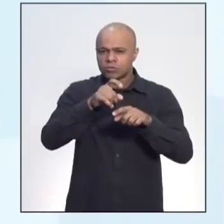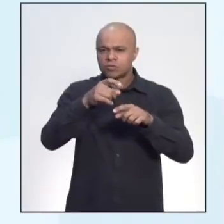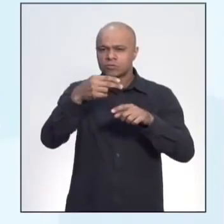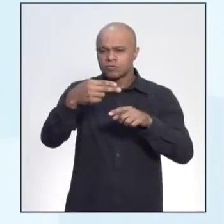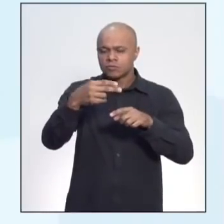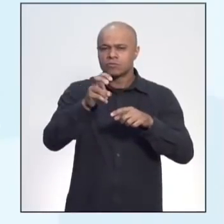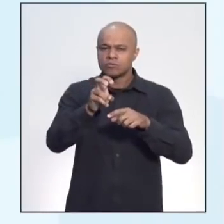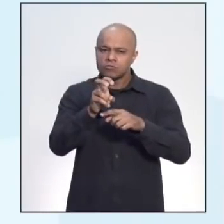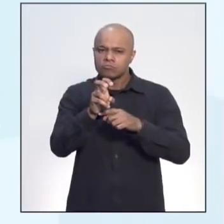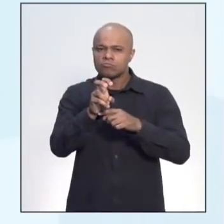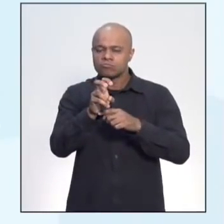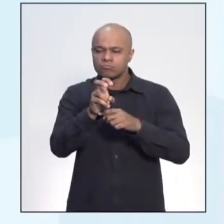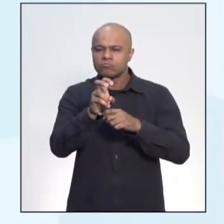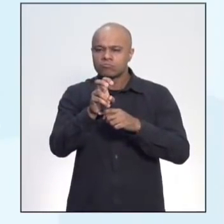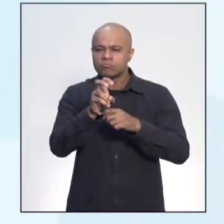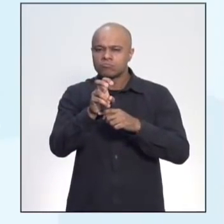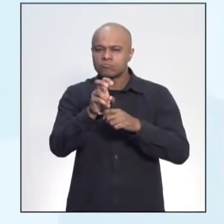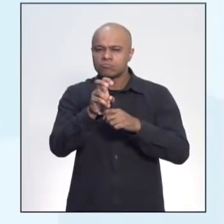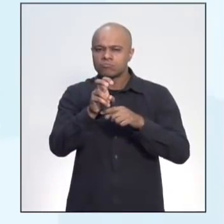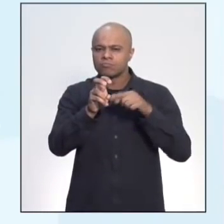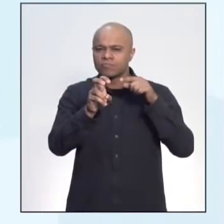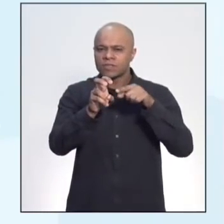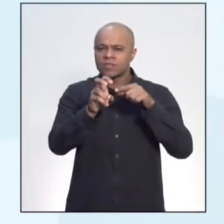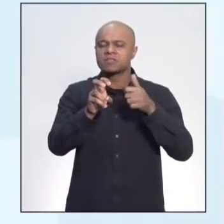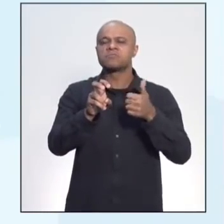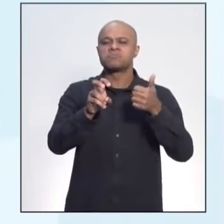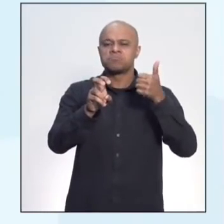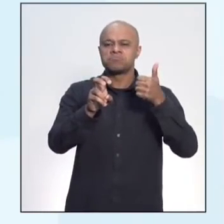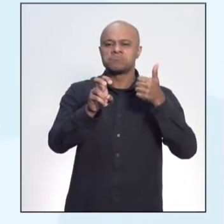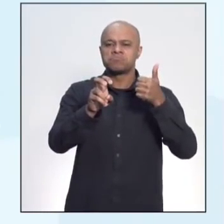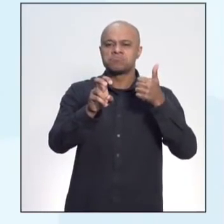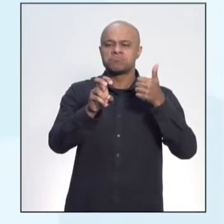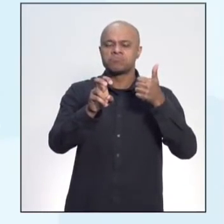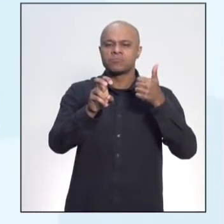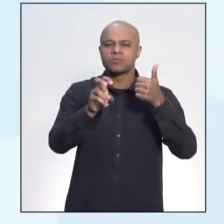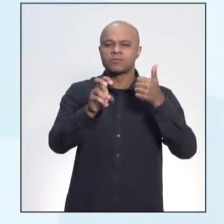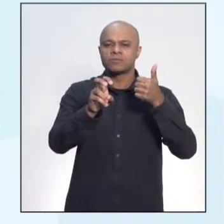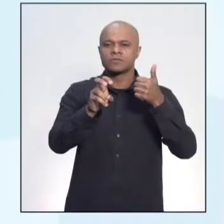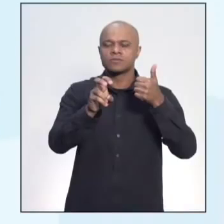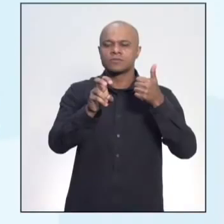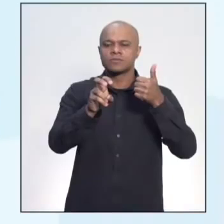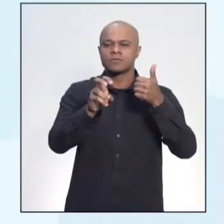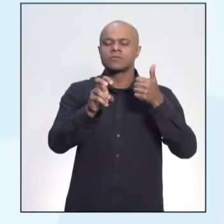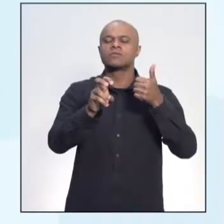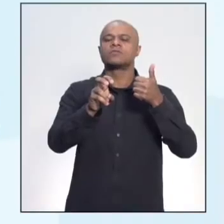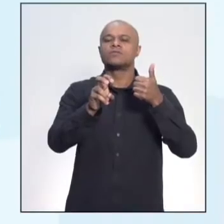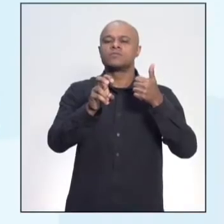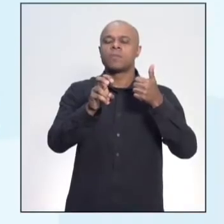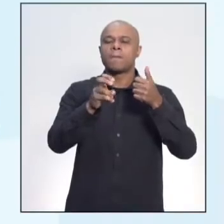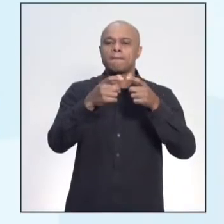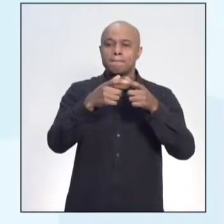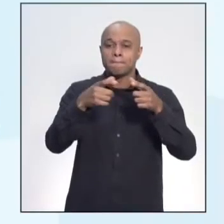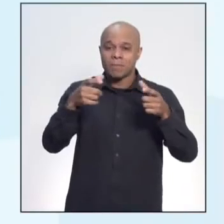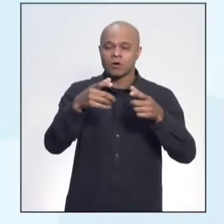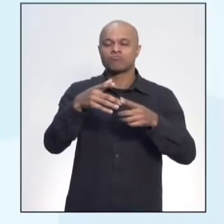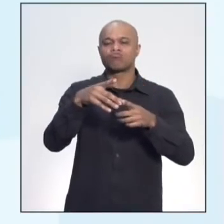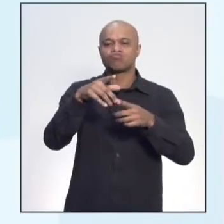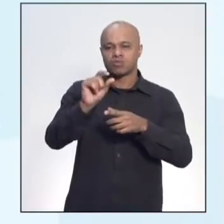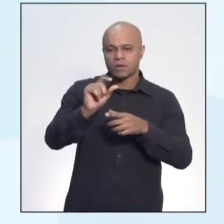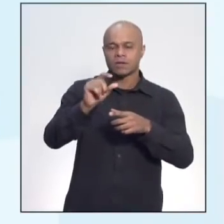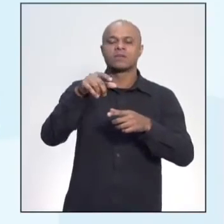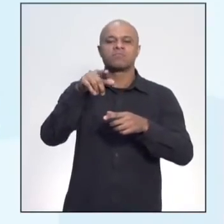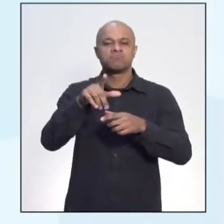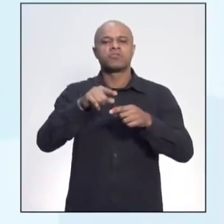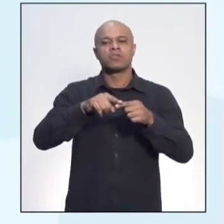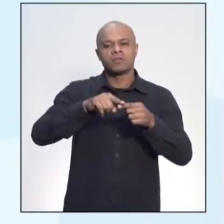número 5. Como 5 é um número positivo, ou seja, maior do que zero, a minha função é